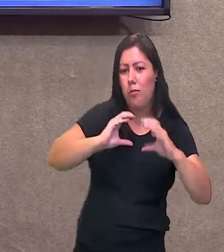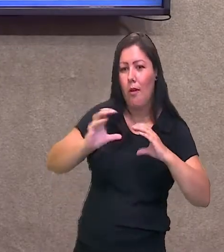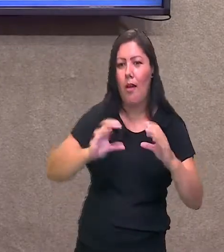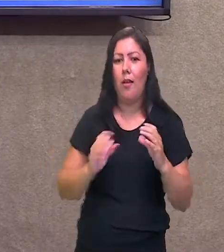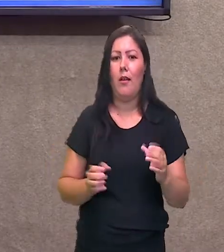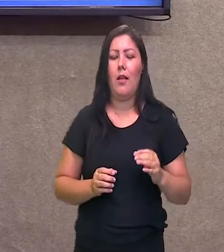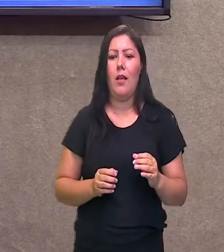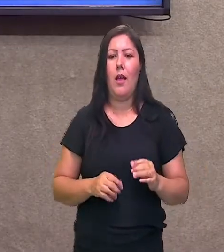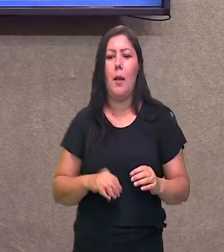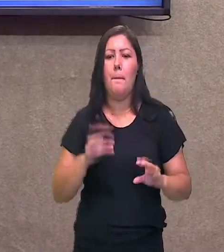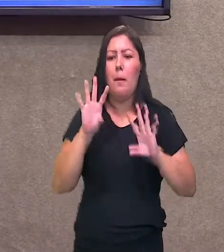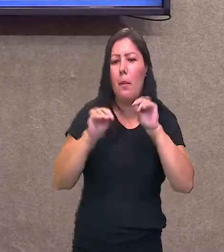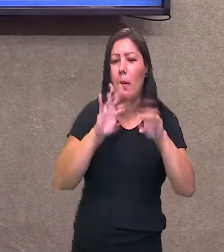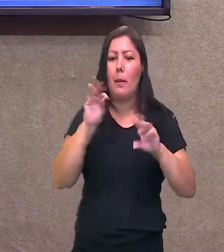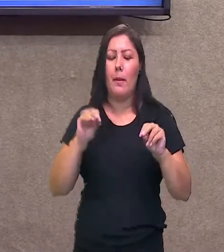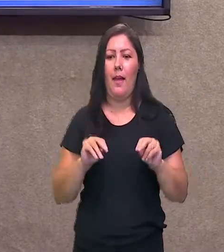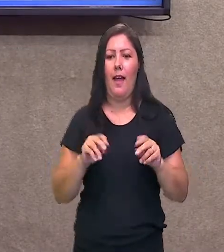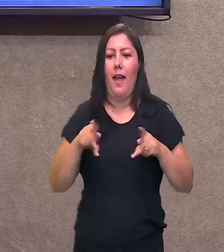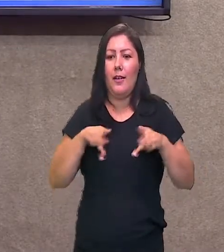mundo...